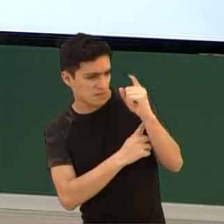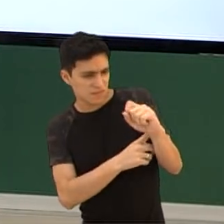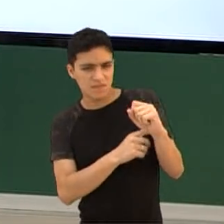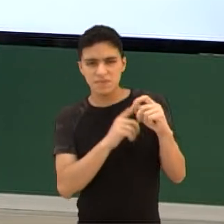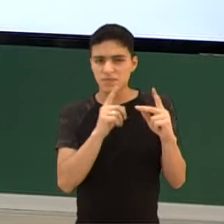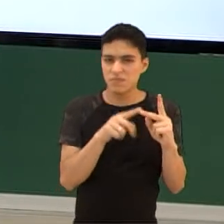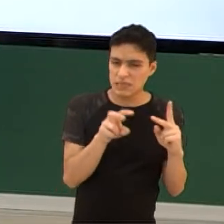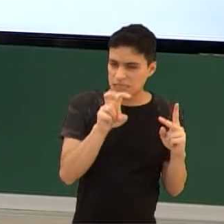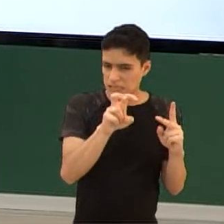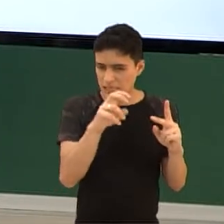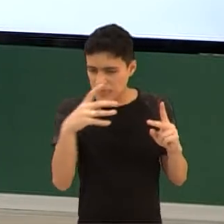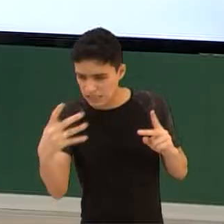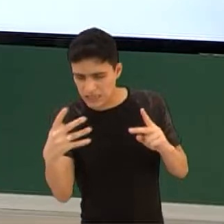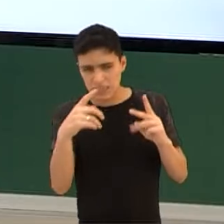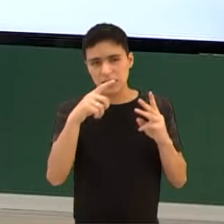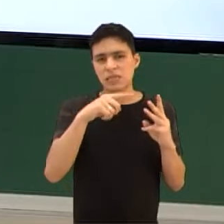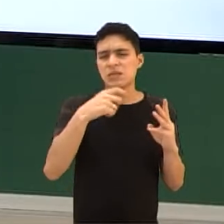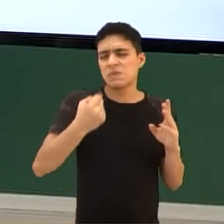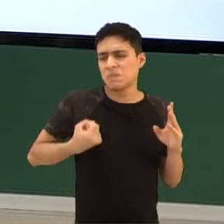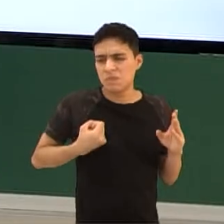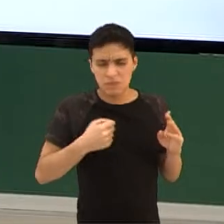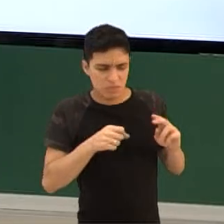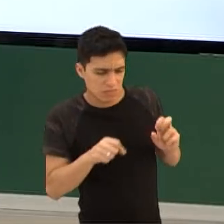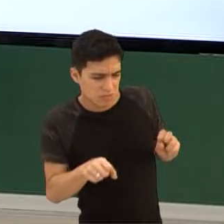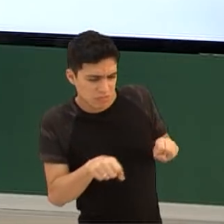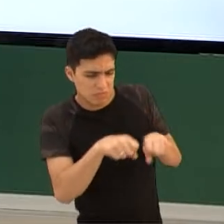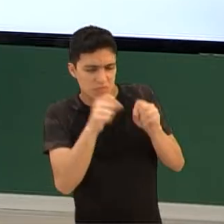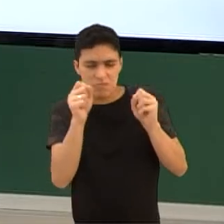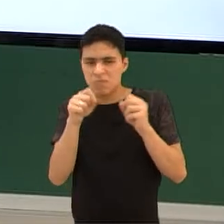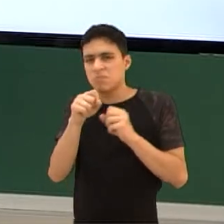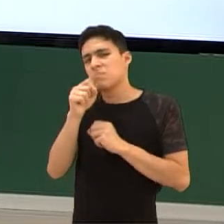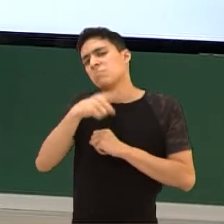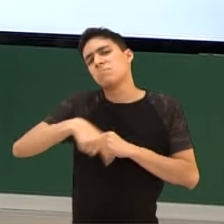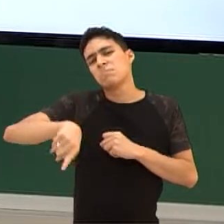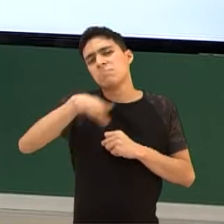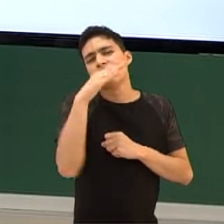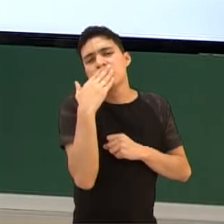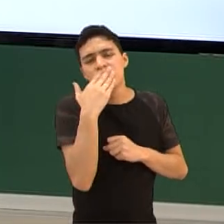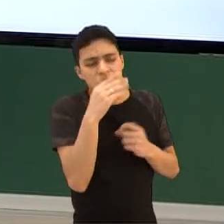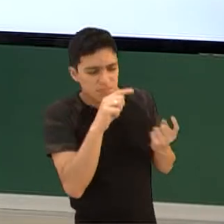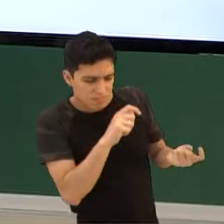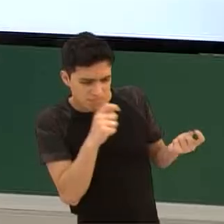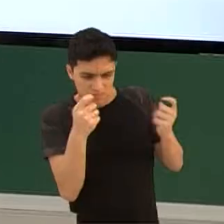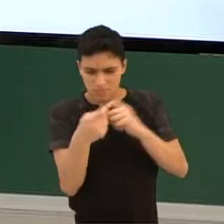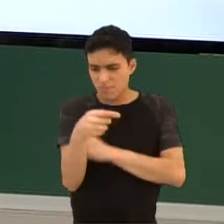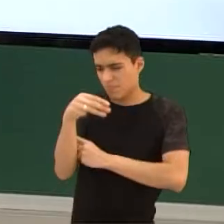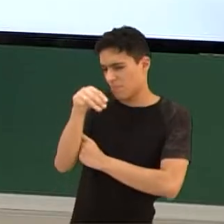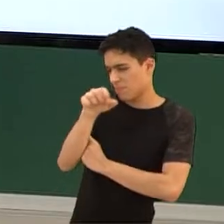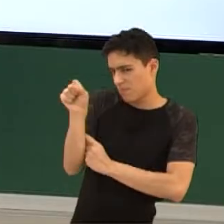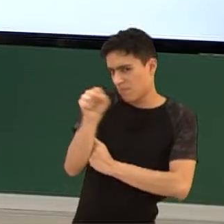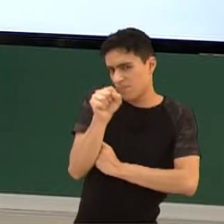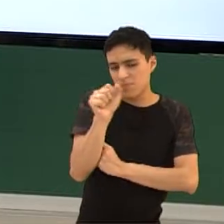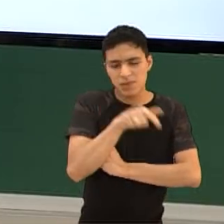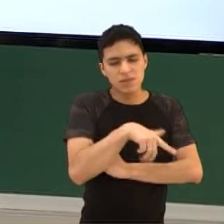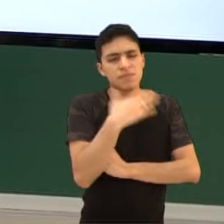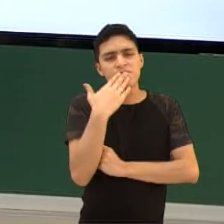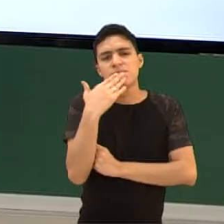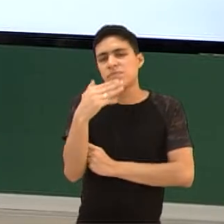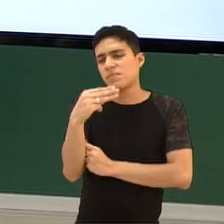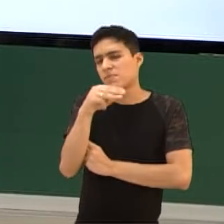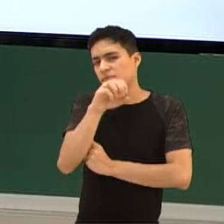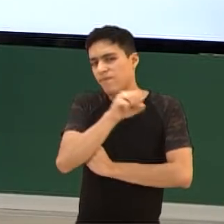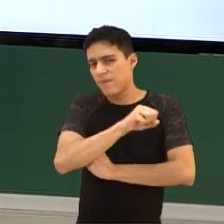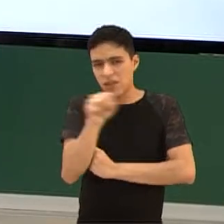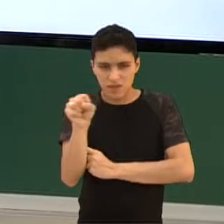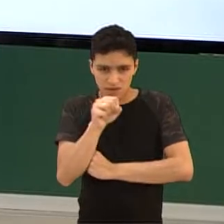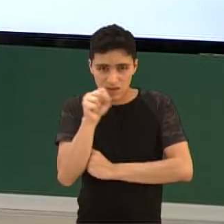18, 54, você tem seus números meio quebradão. Ele está pedindo para você converter para metro por segundo, ele está implorando para você isso.